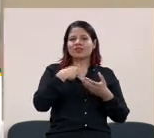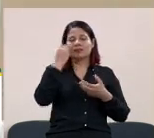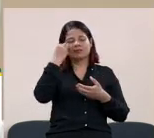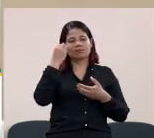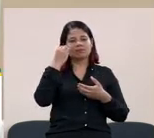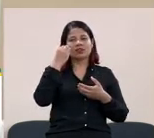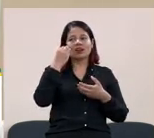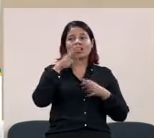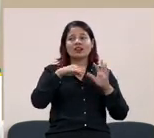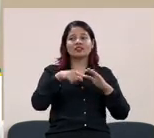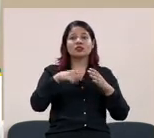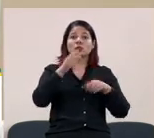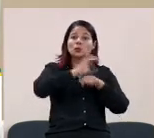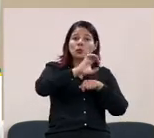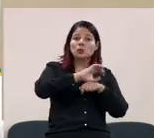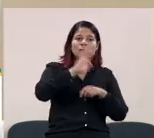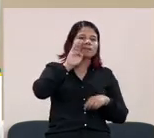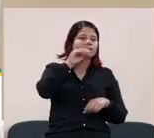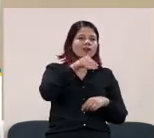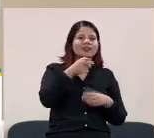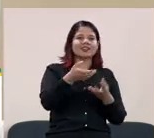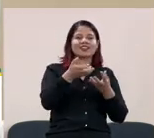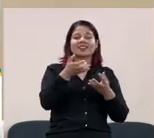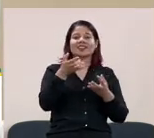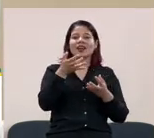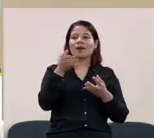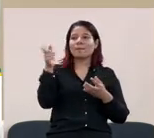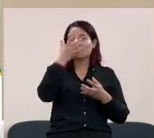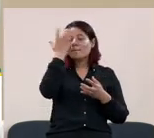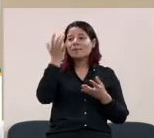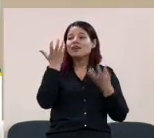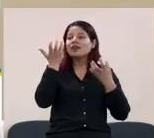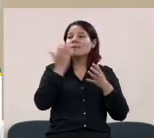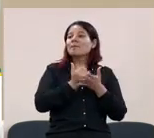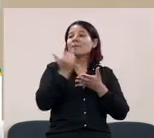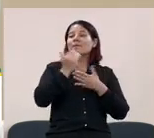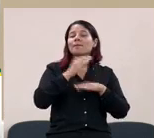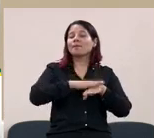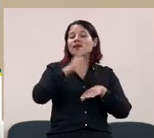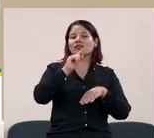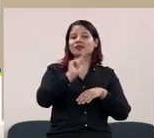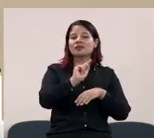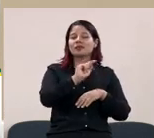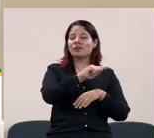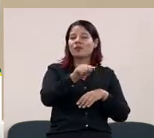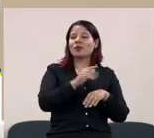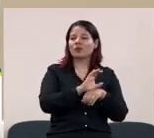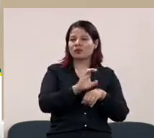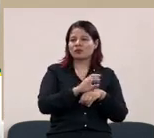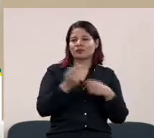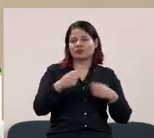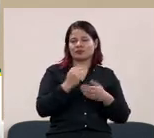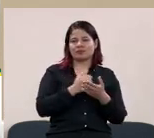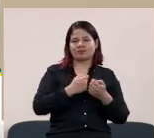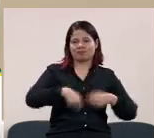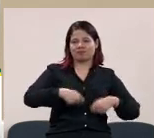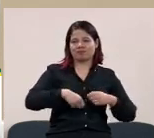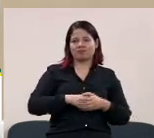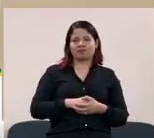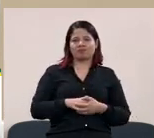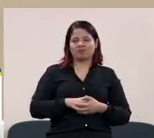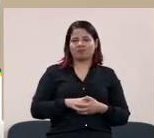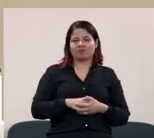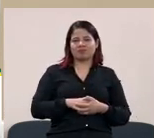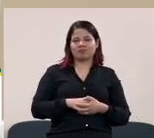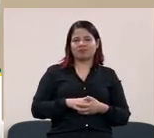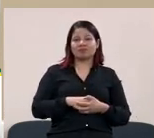desses cursos, e os cursos de referência são os que são mais demandados pela sociedade. Inevitavelmente, em qualquer